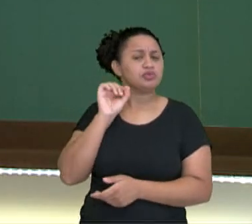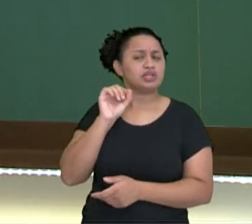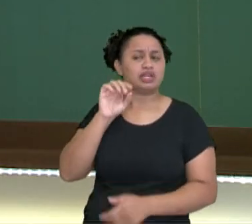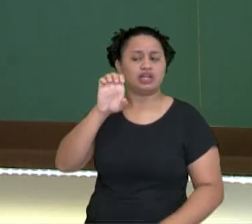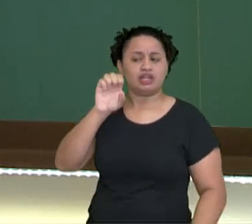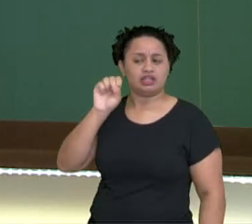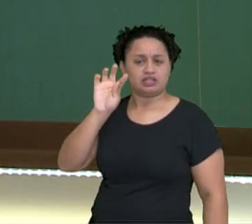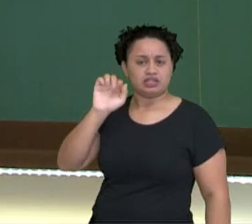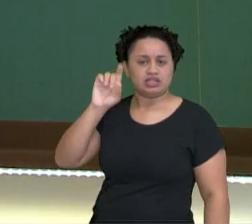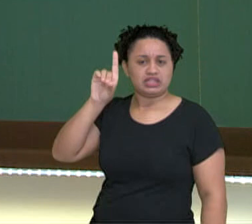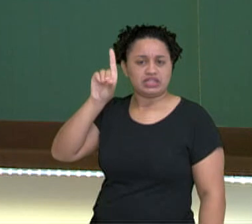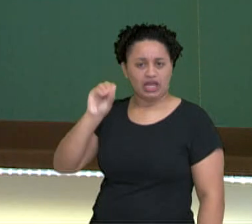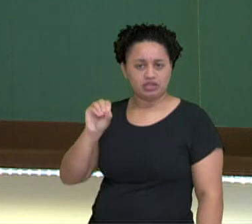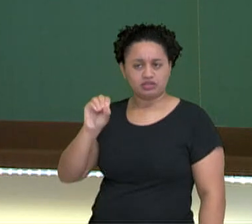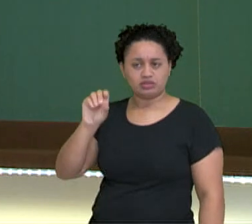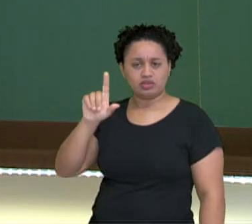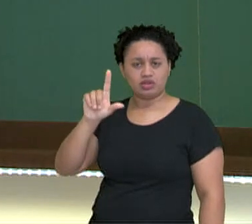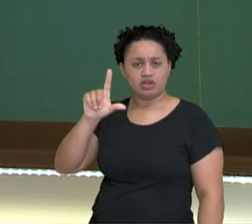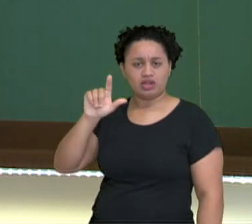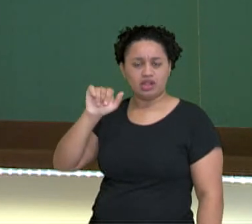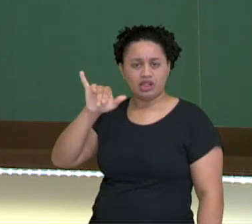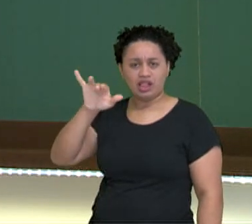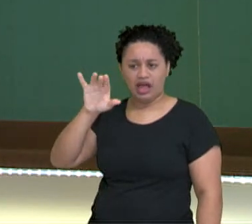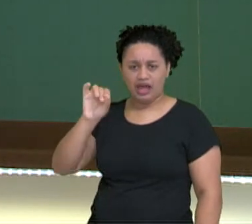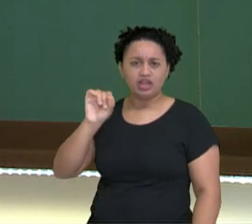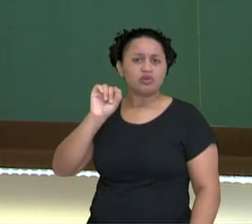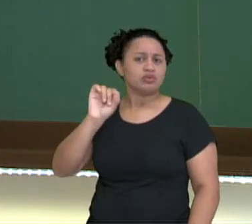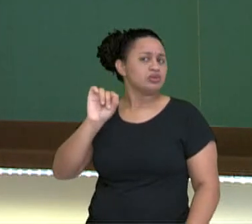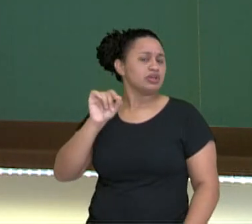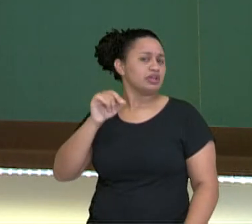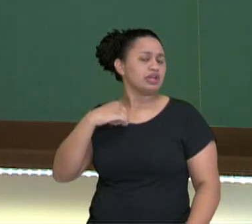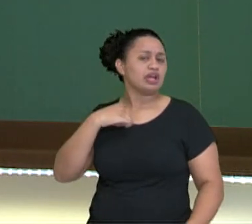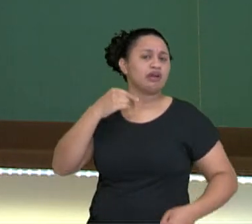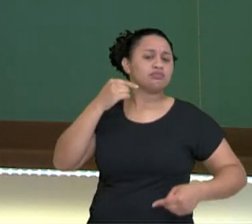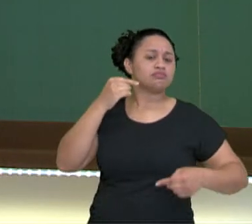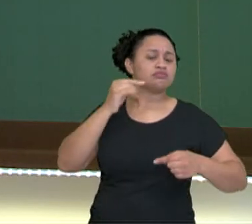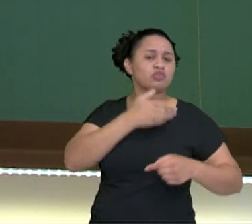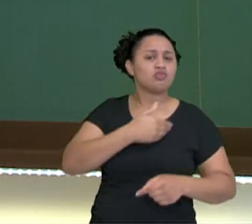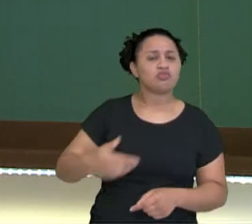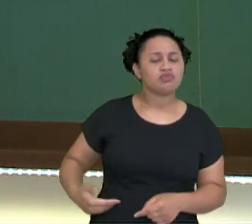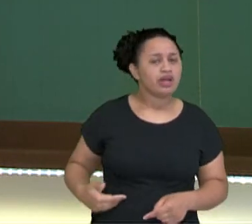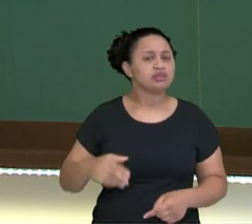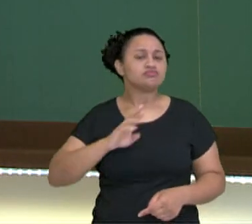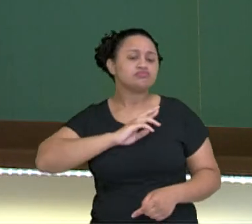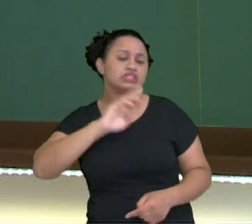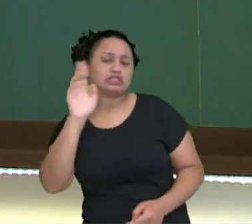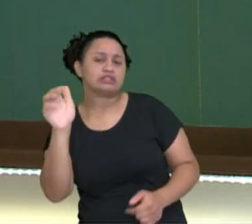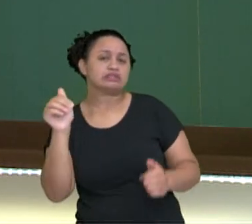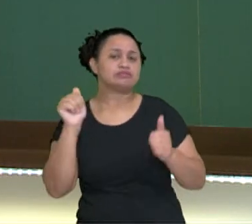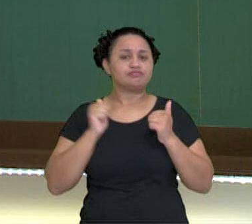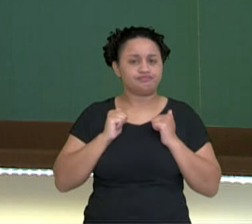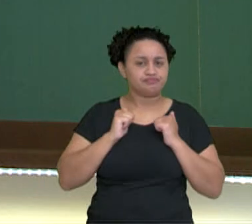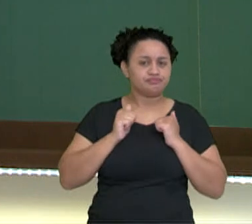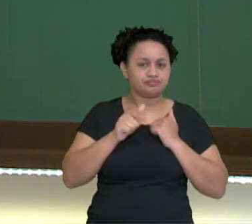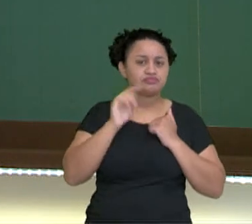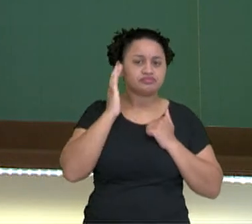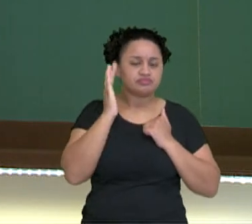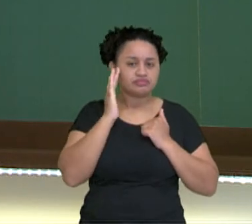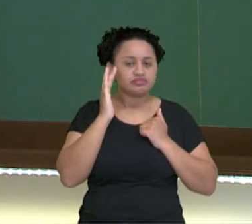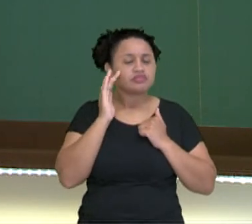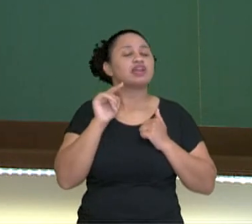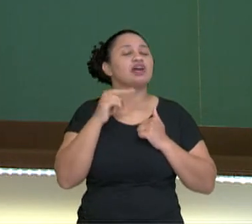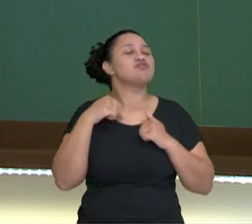só, gente, essas disputas religiosas durante o século XVII foram extremamente comuns, então,